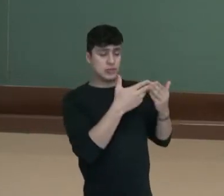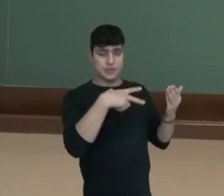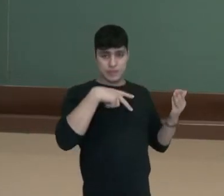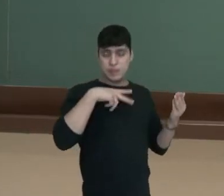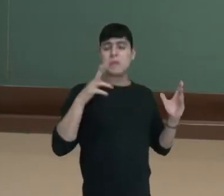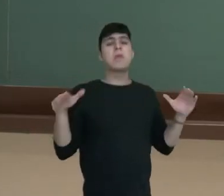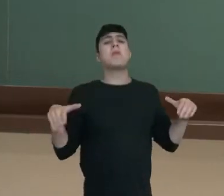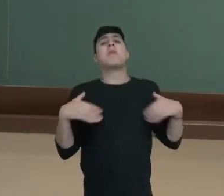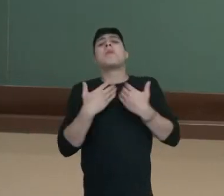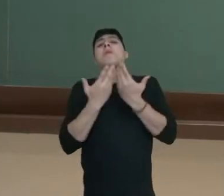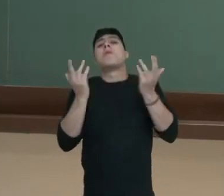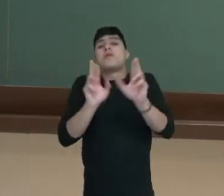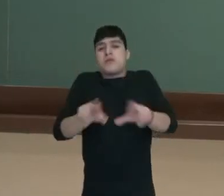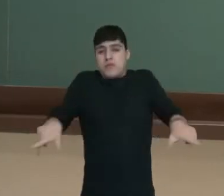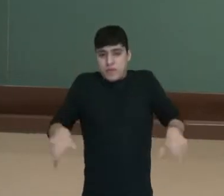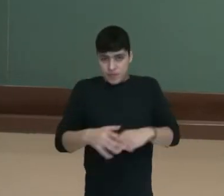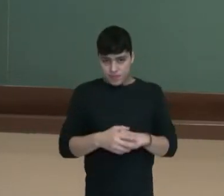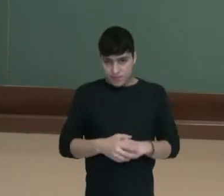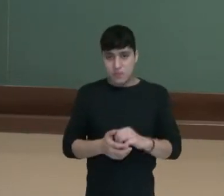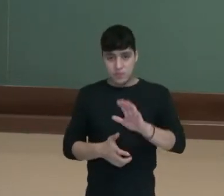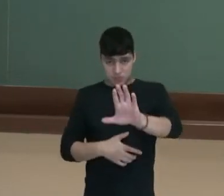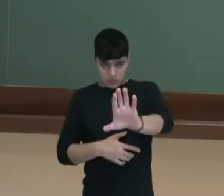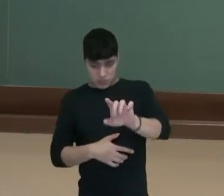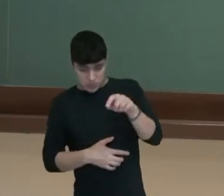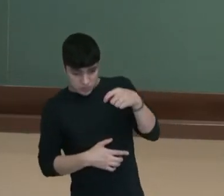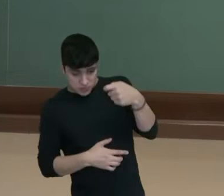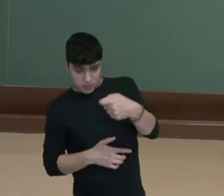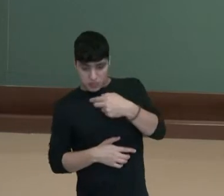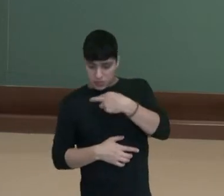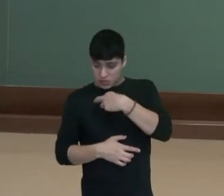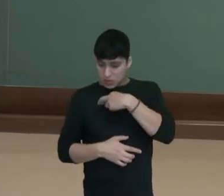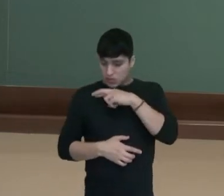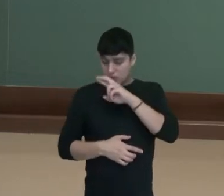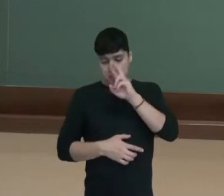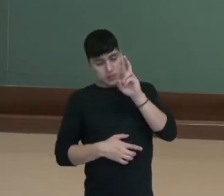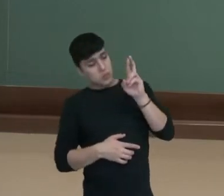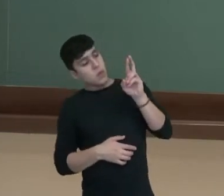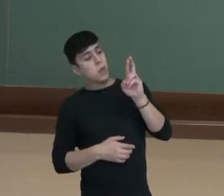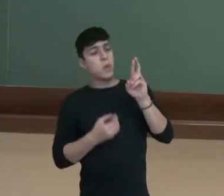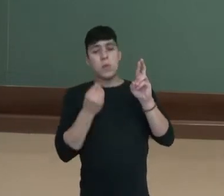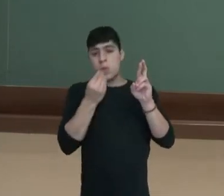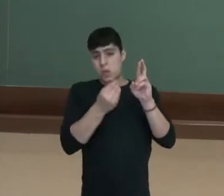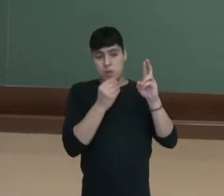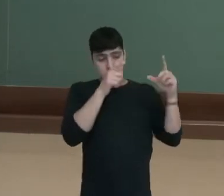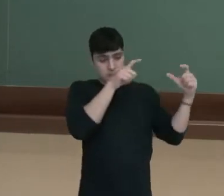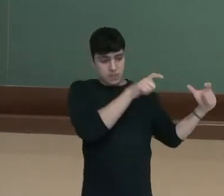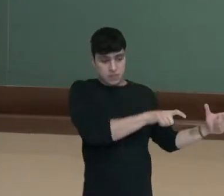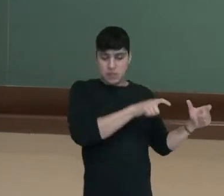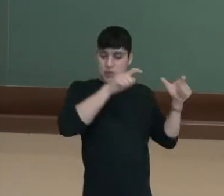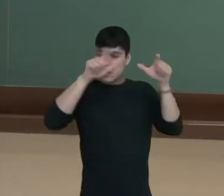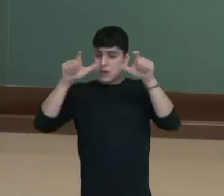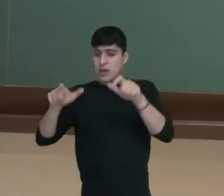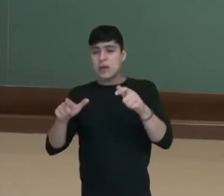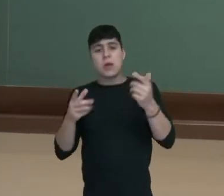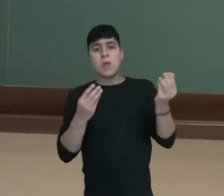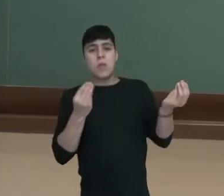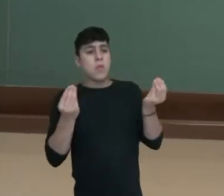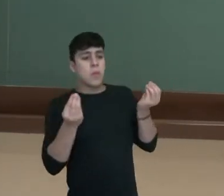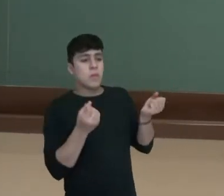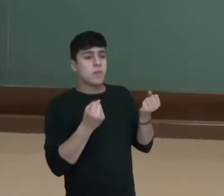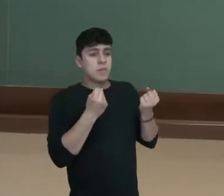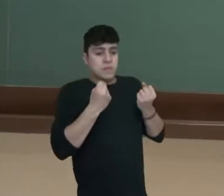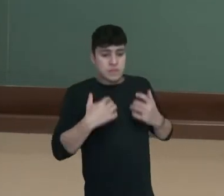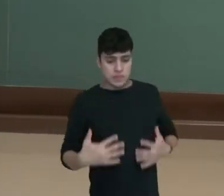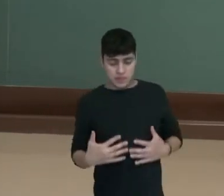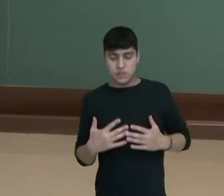quando a gente está falando de religião, como tratar a religião nesses lugares públicos e lugares privados?